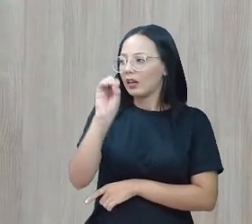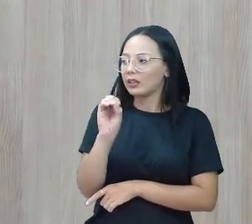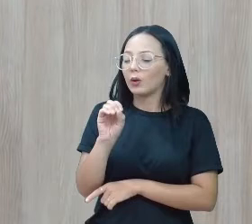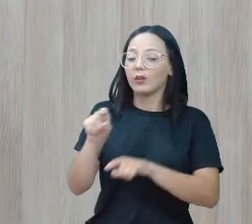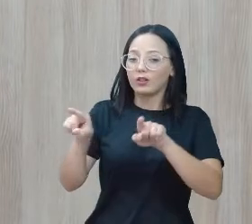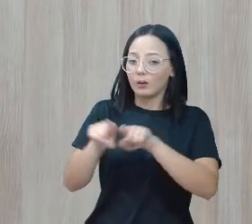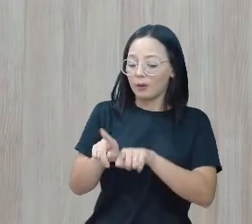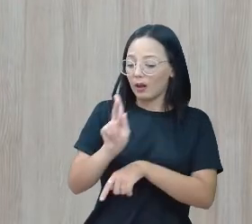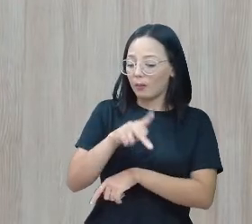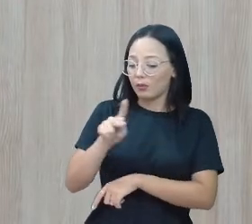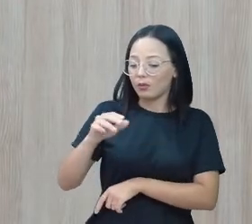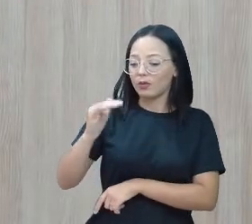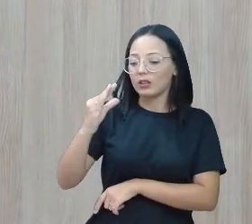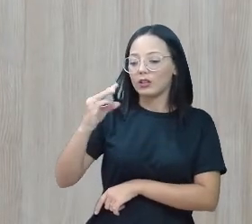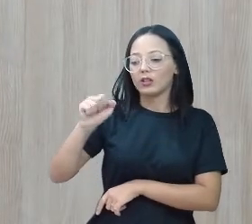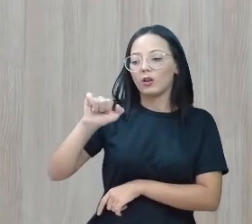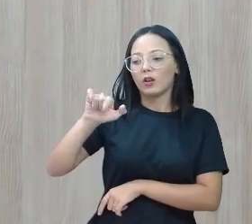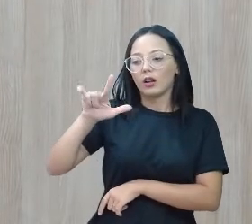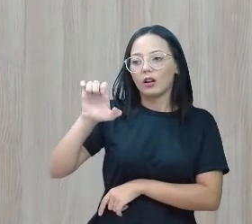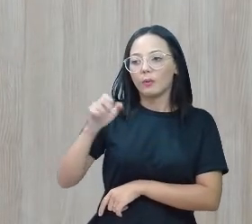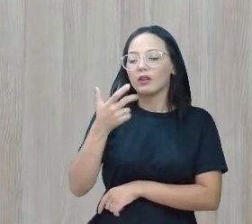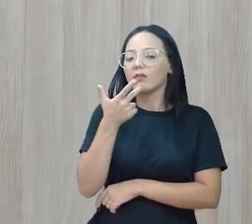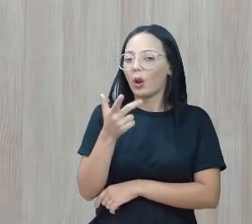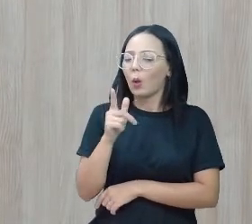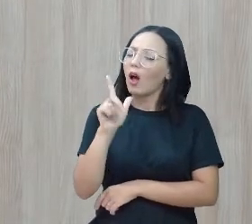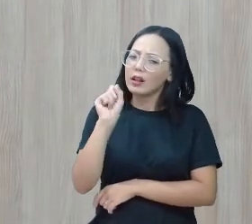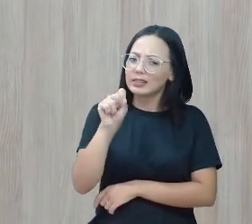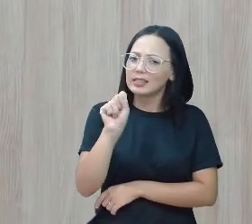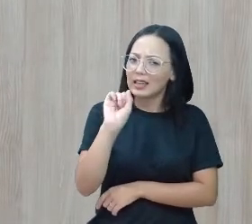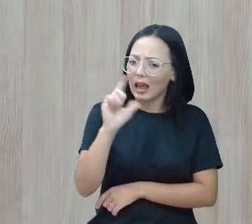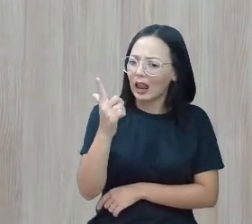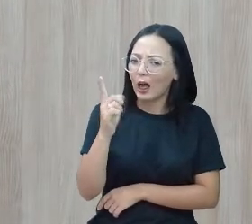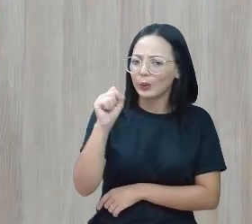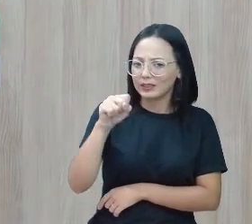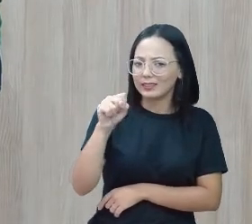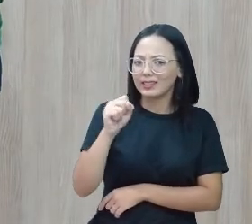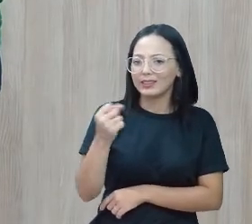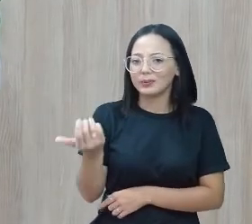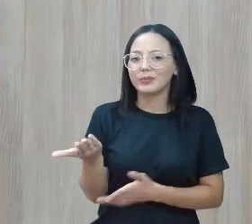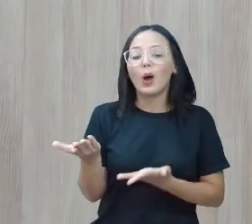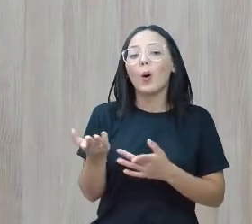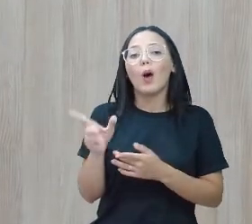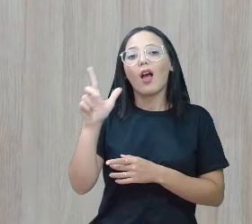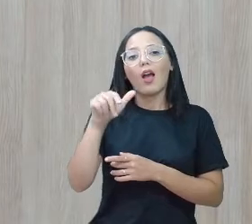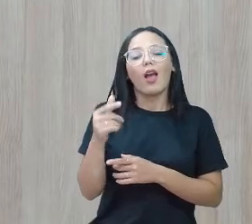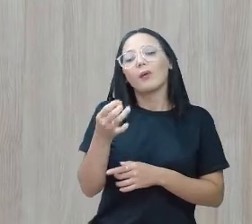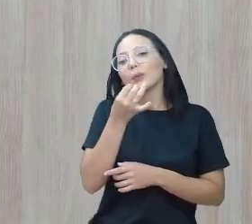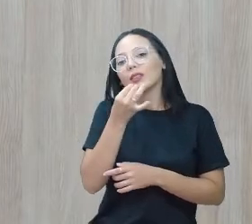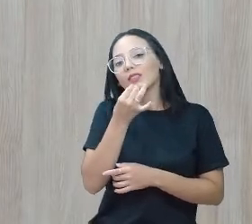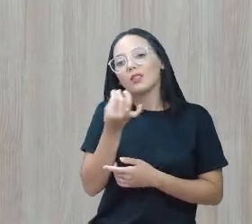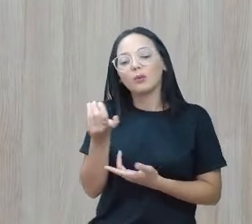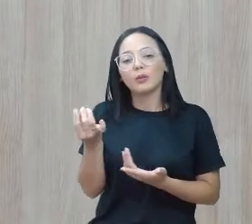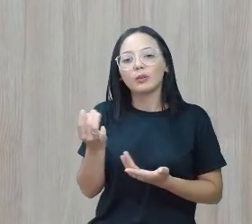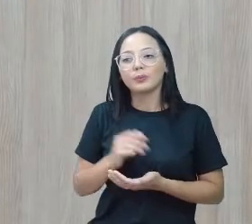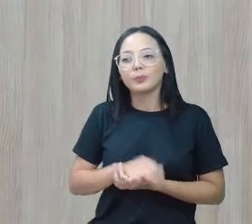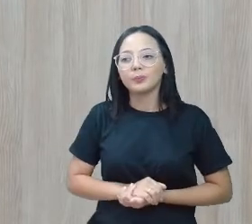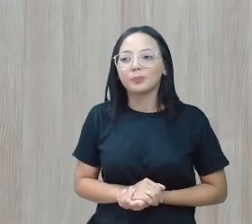citado pela professora Camille? Claro que sim. Então, como esse,